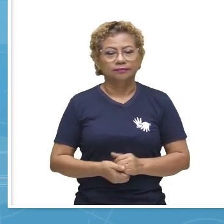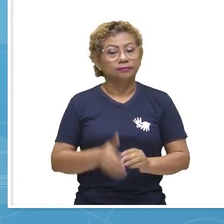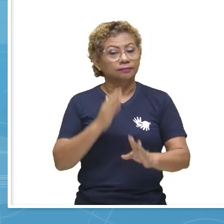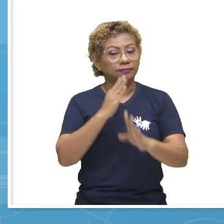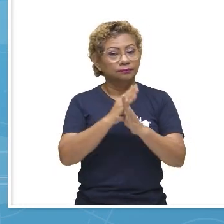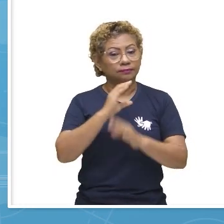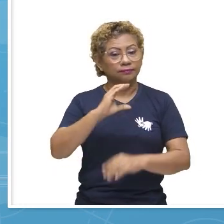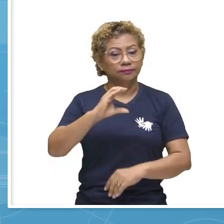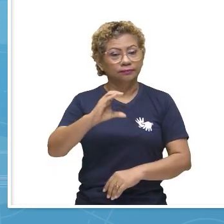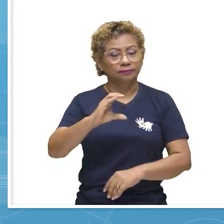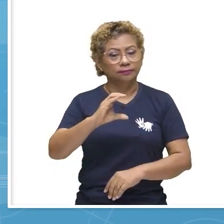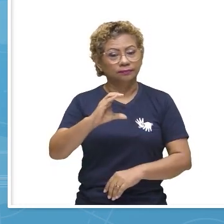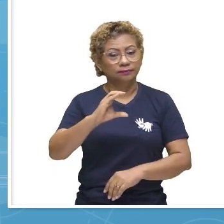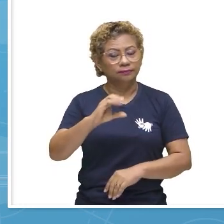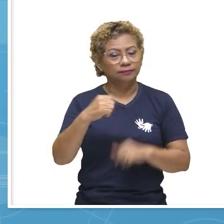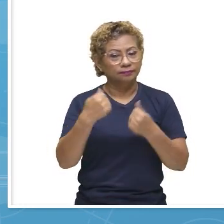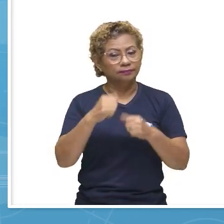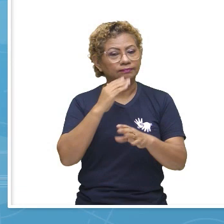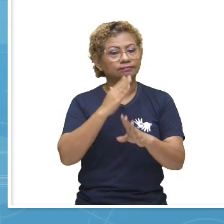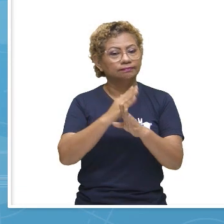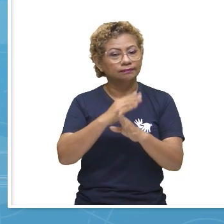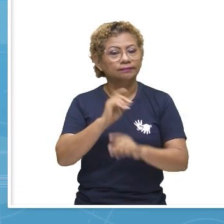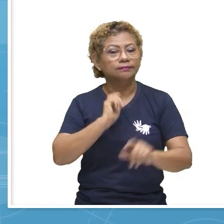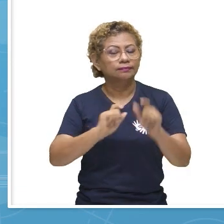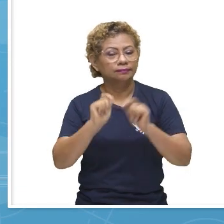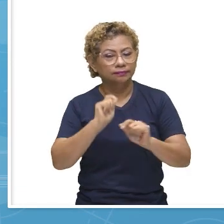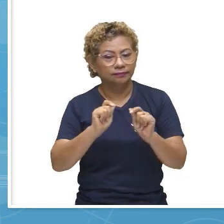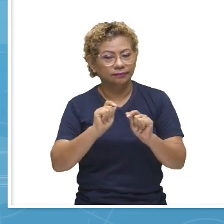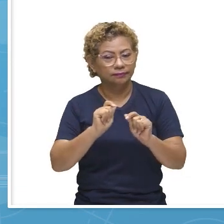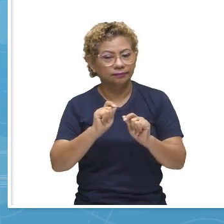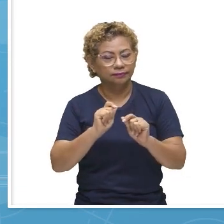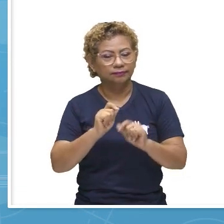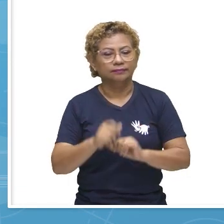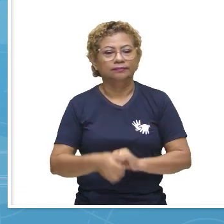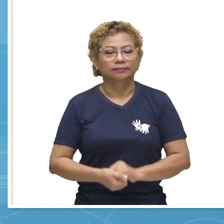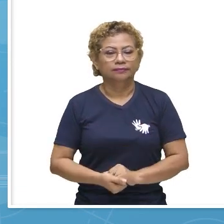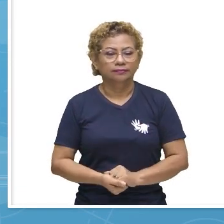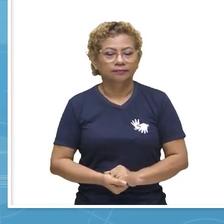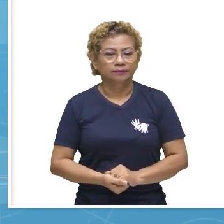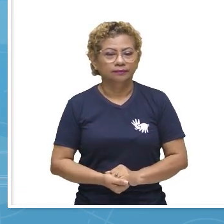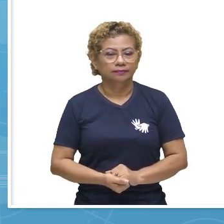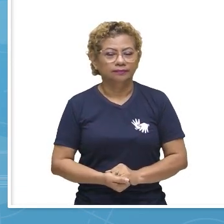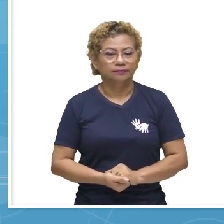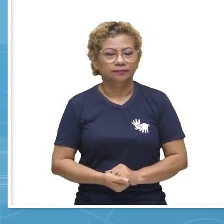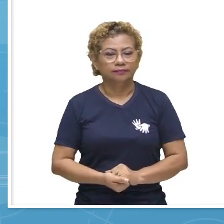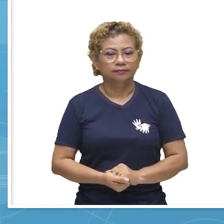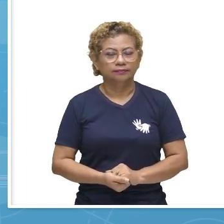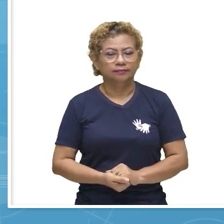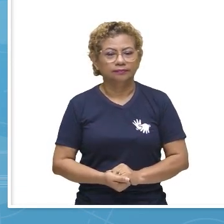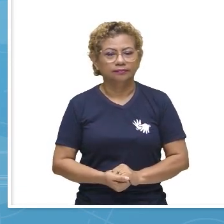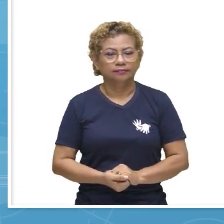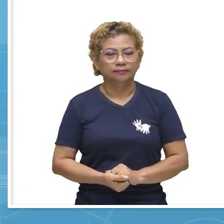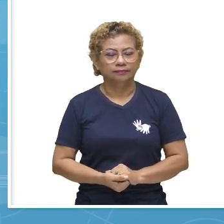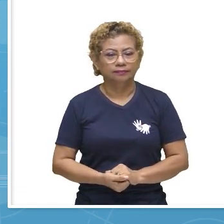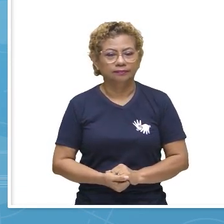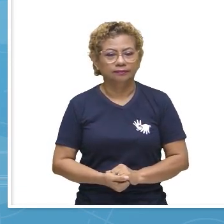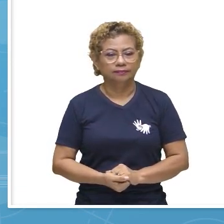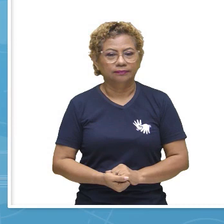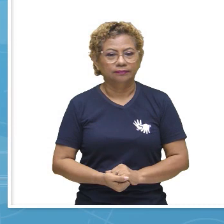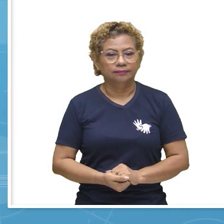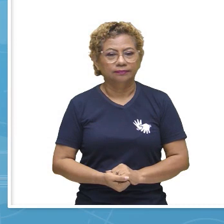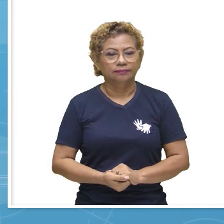o sinal também, né? Então, mais 5, eu não preciso escrever o mais. E o C, coeficiente